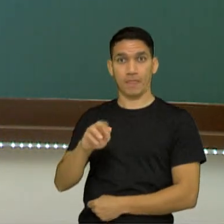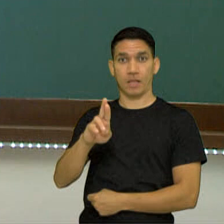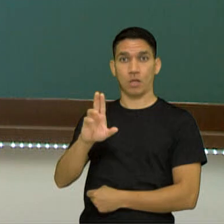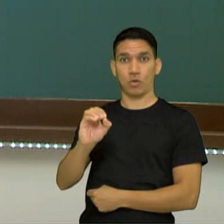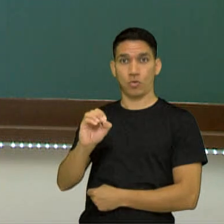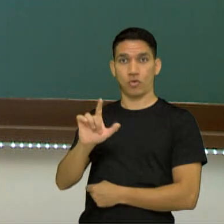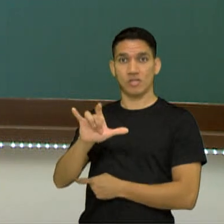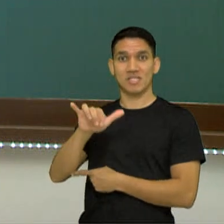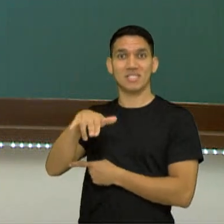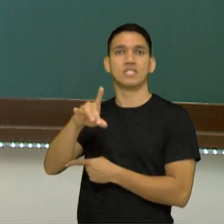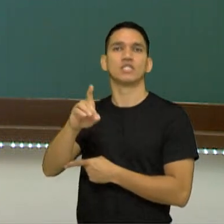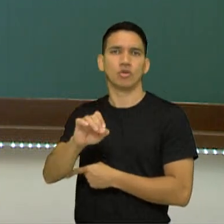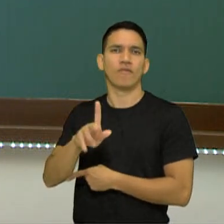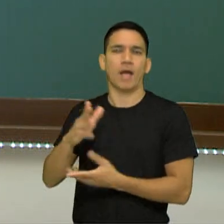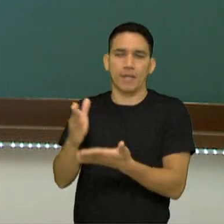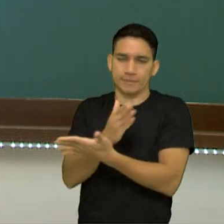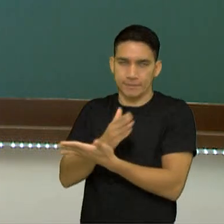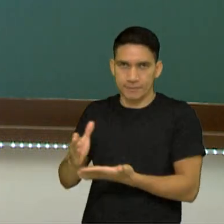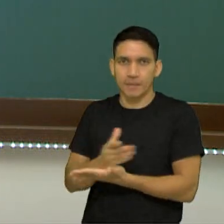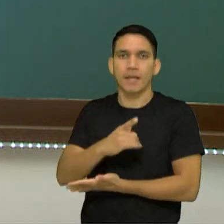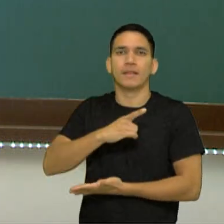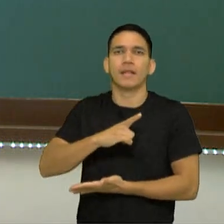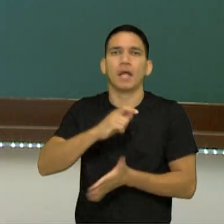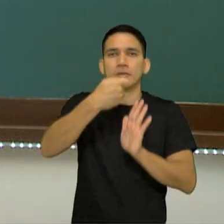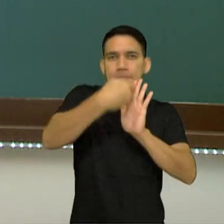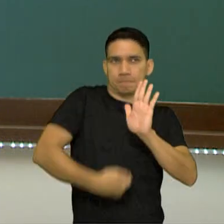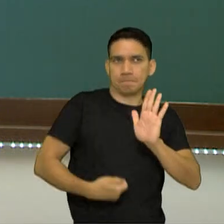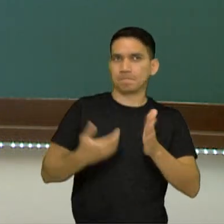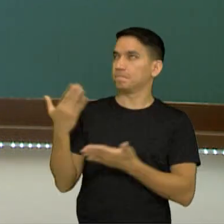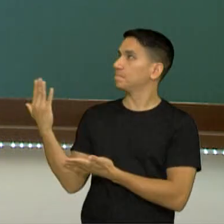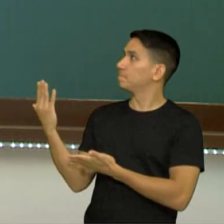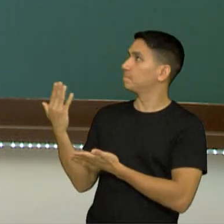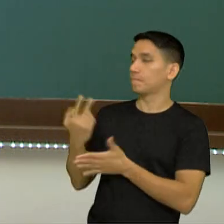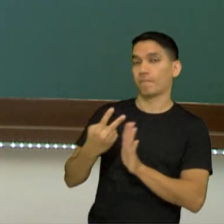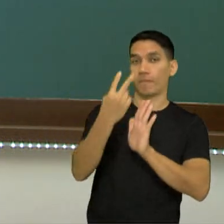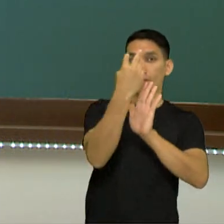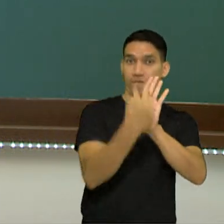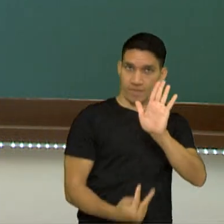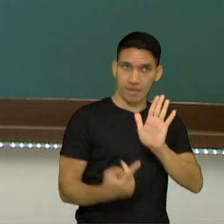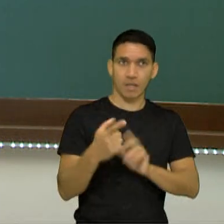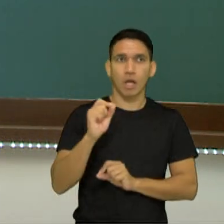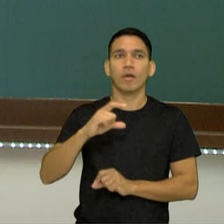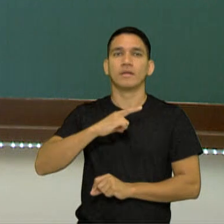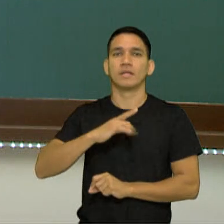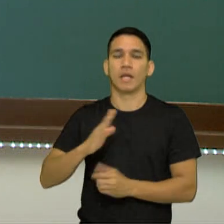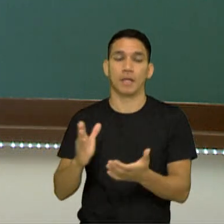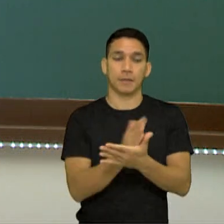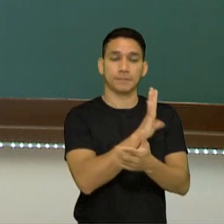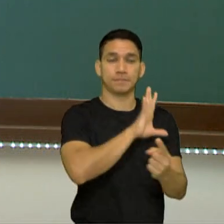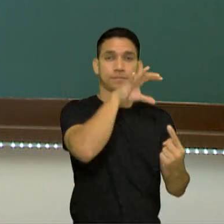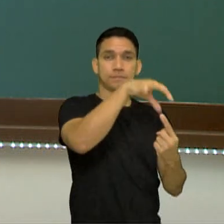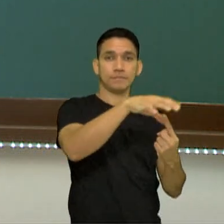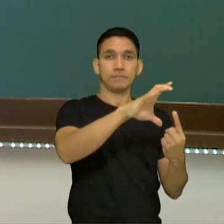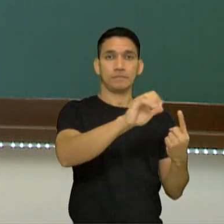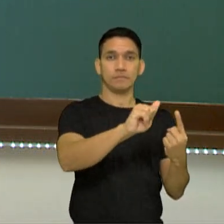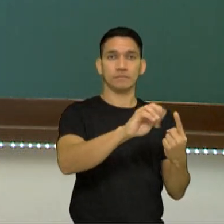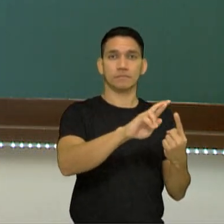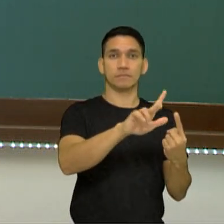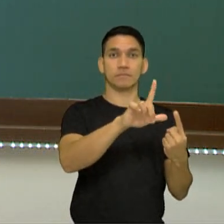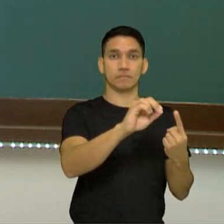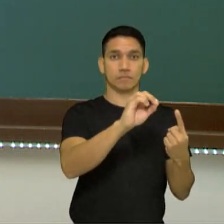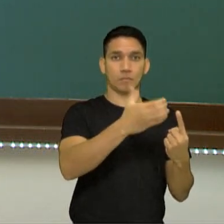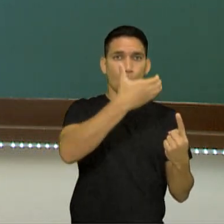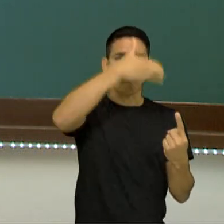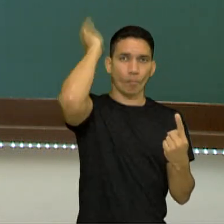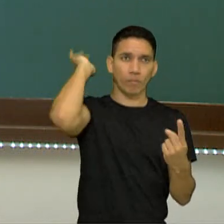a divisão, então, do Tratado de Verdun, como a gente pode ver em 3 aqui. Então, a gente vai ter o reino do Carlos o Calvo, o